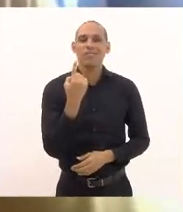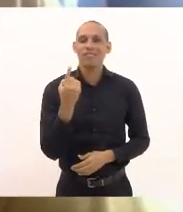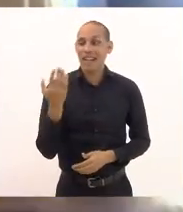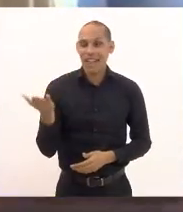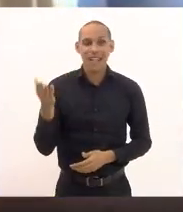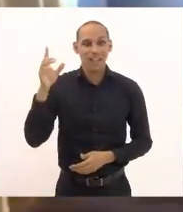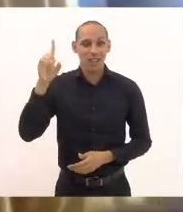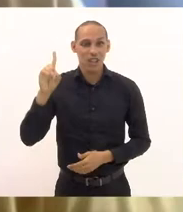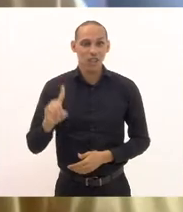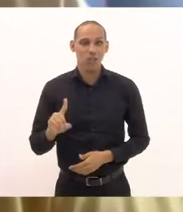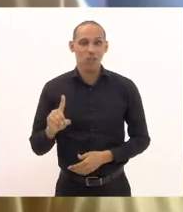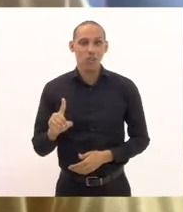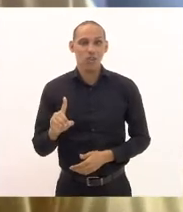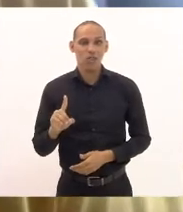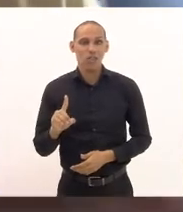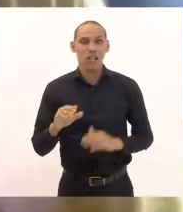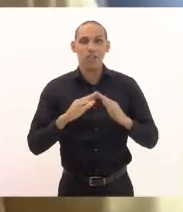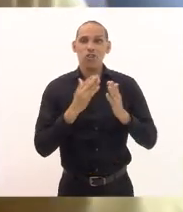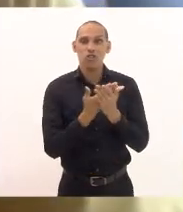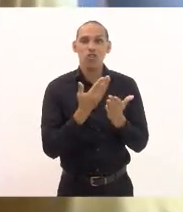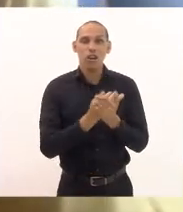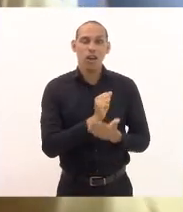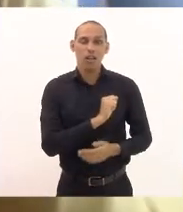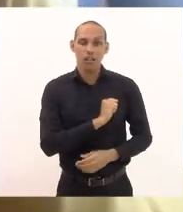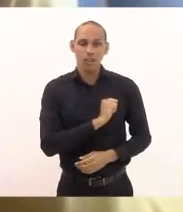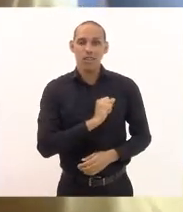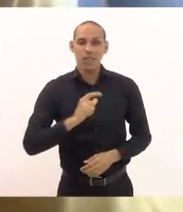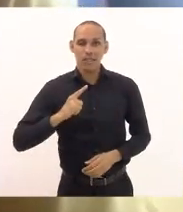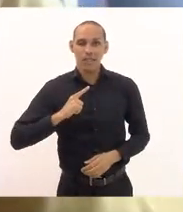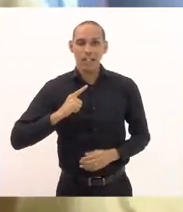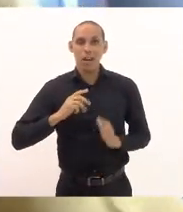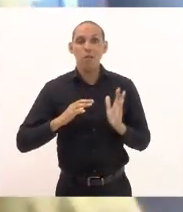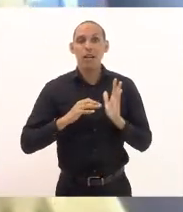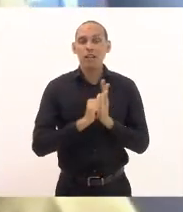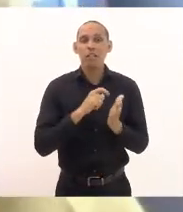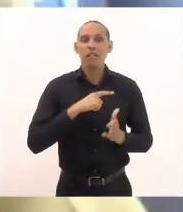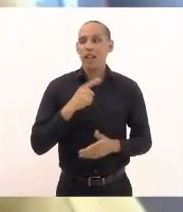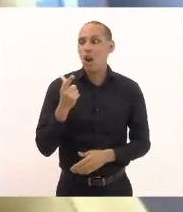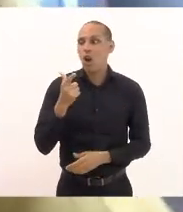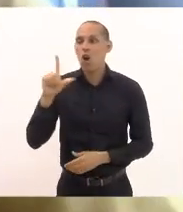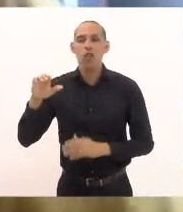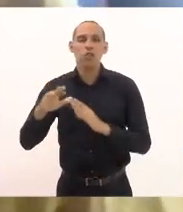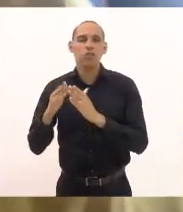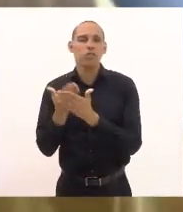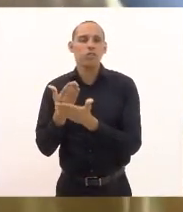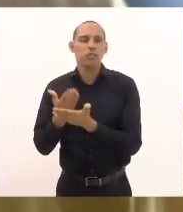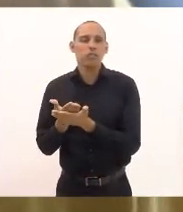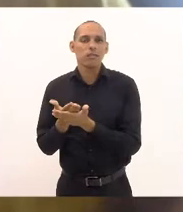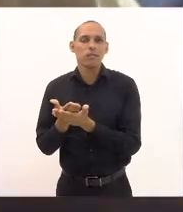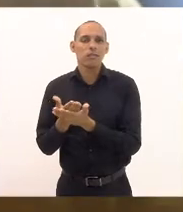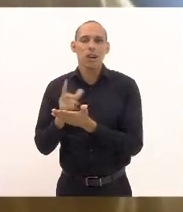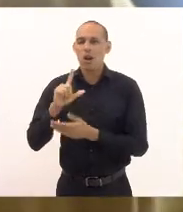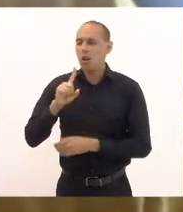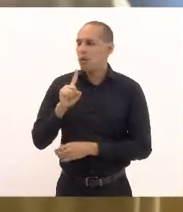escola de São Gonçalo tem uma matrícula numa escola em